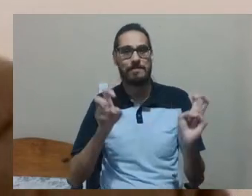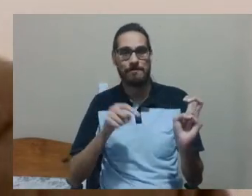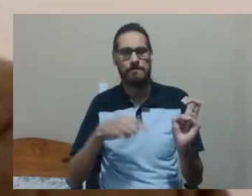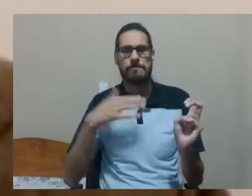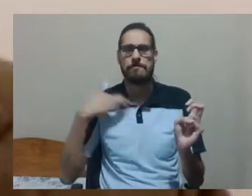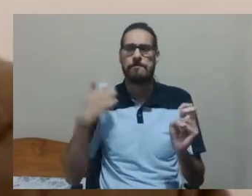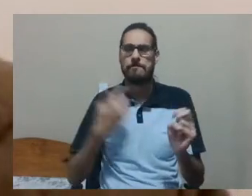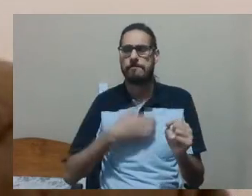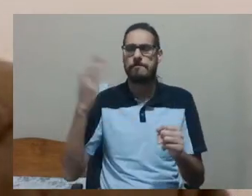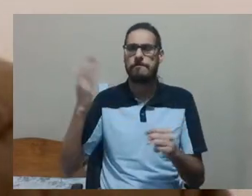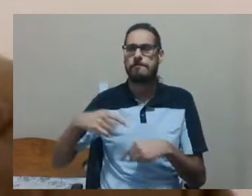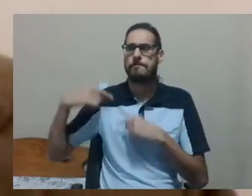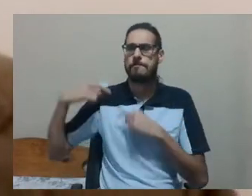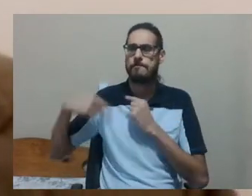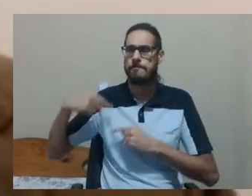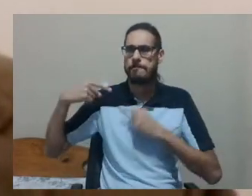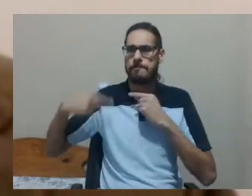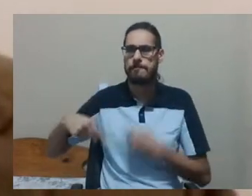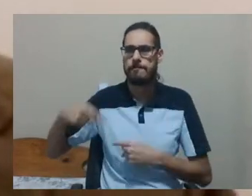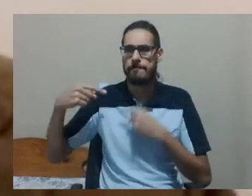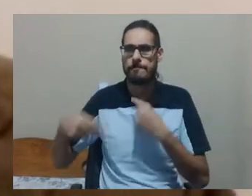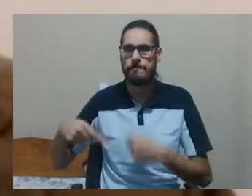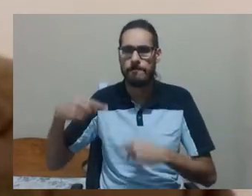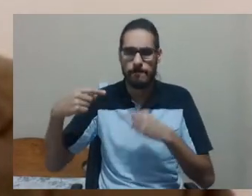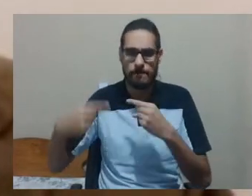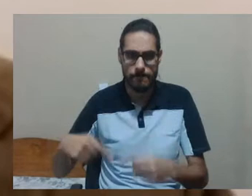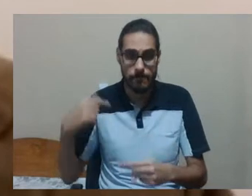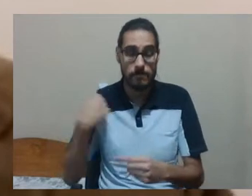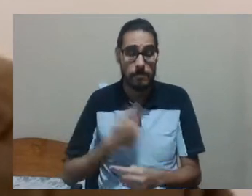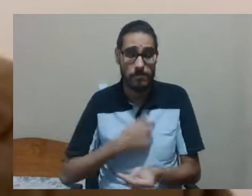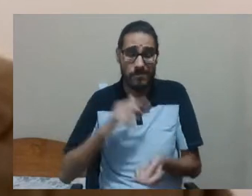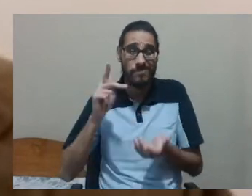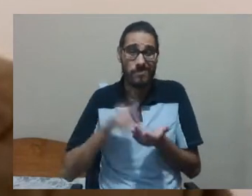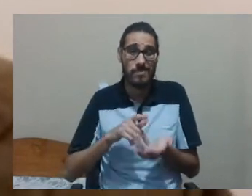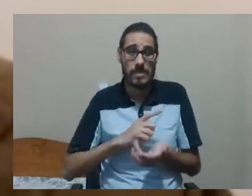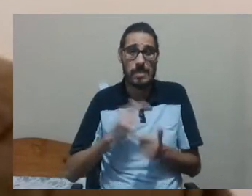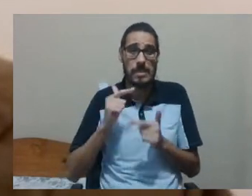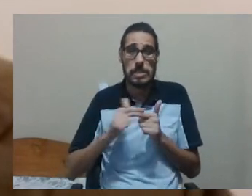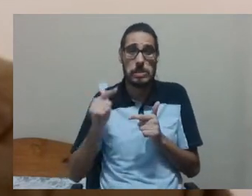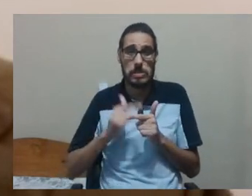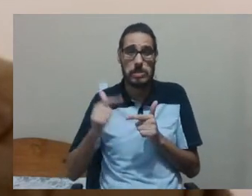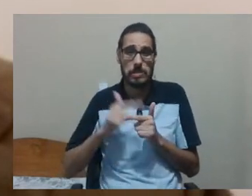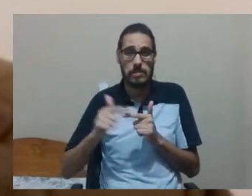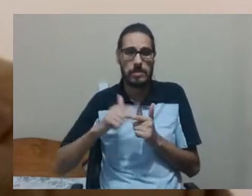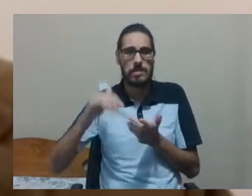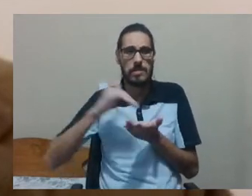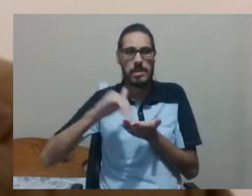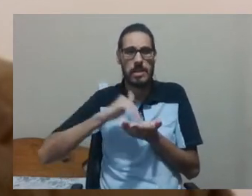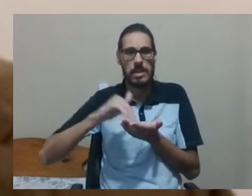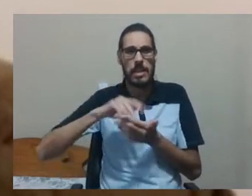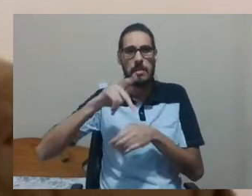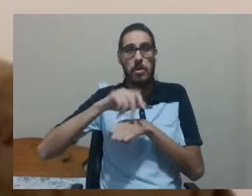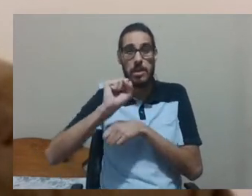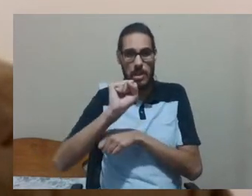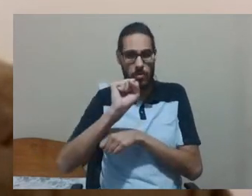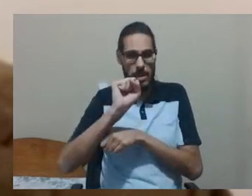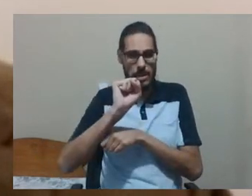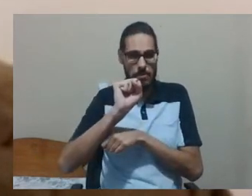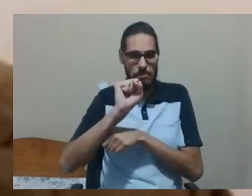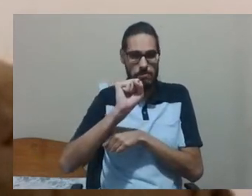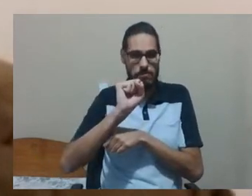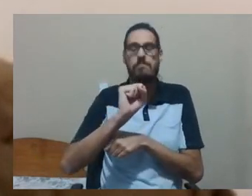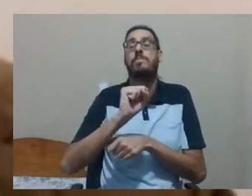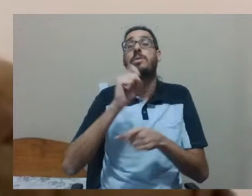há bastante tempo. Nós temos realmente um problema nas secretarias de pós-graduação da nossa universidade, porque nós temos uma